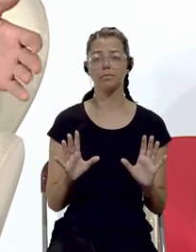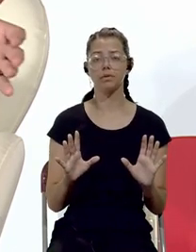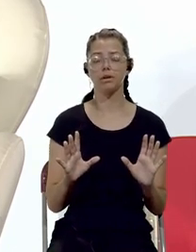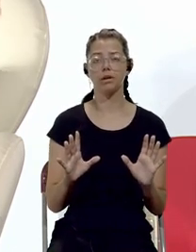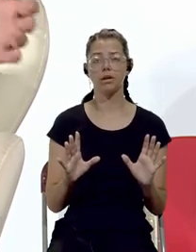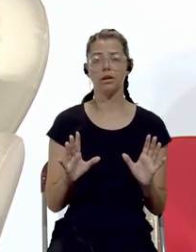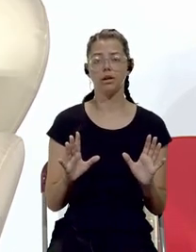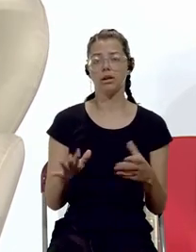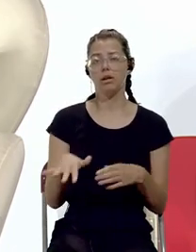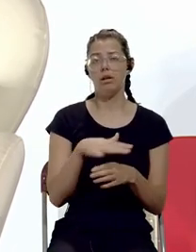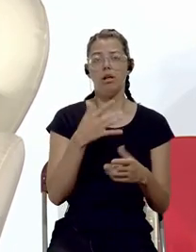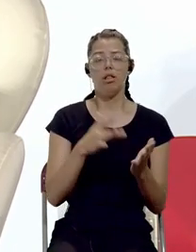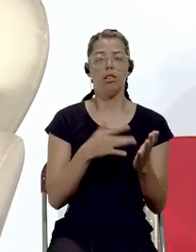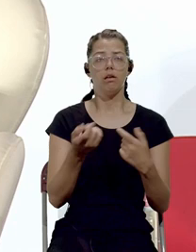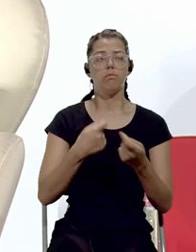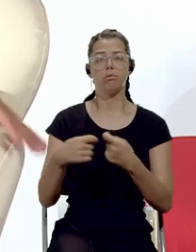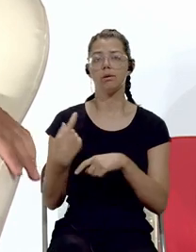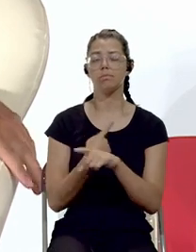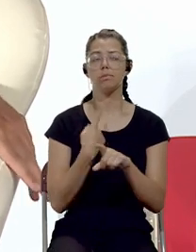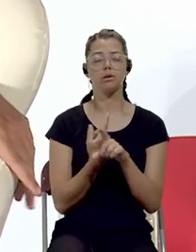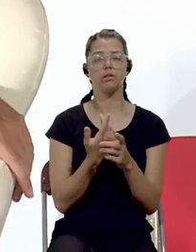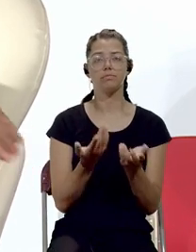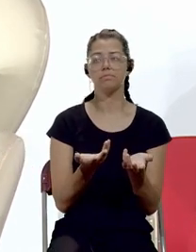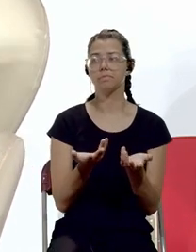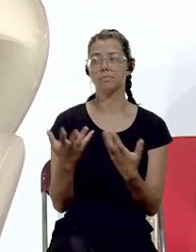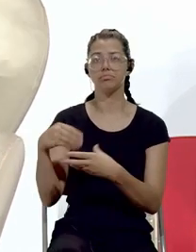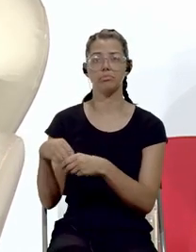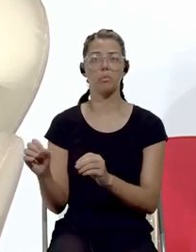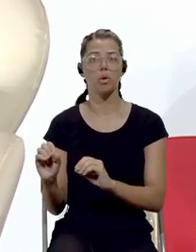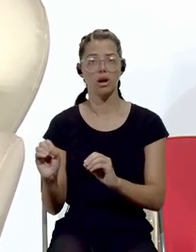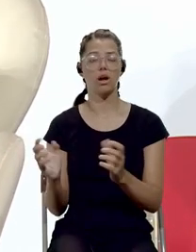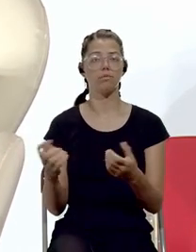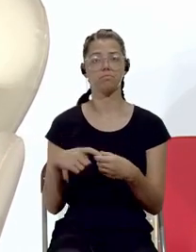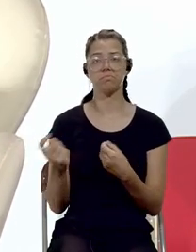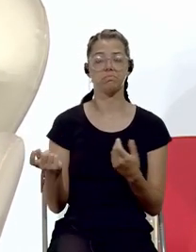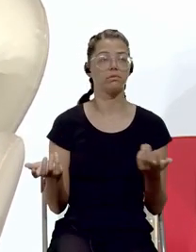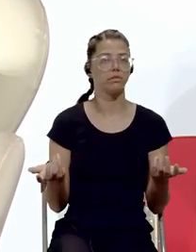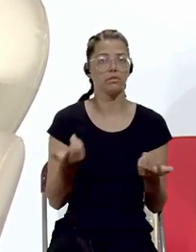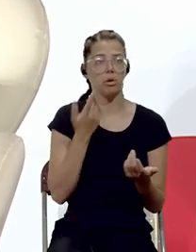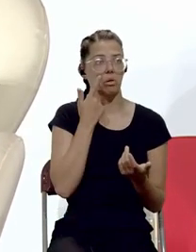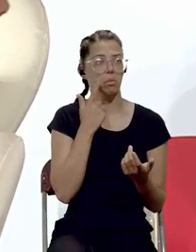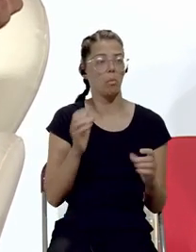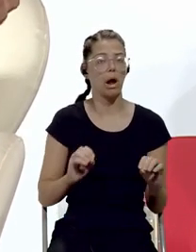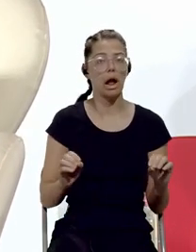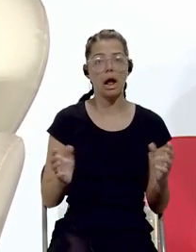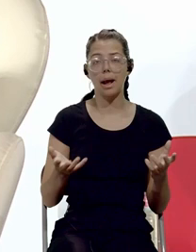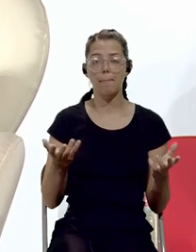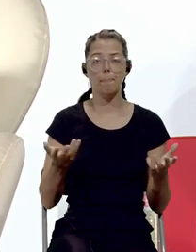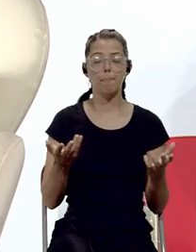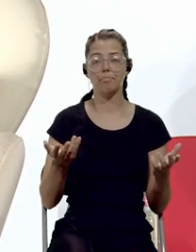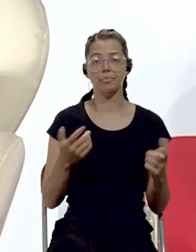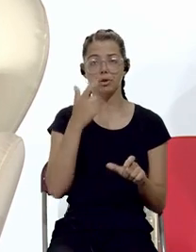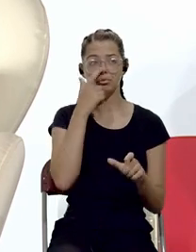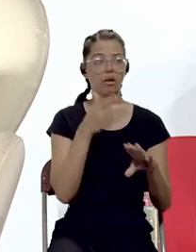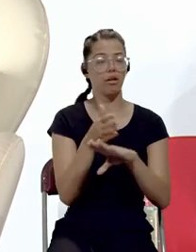do mercado livreiro, não estão presentes aí, não é uma coisa conhecida, não é uma coisa a que as pessoas tenham